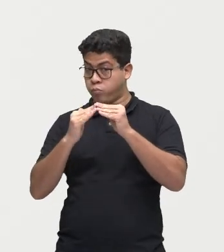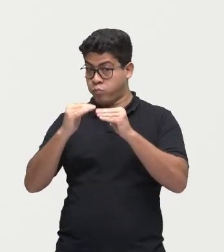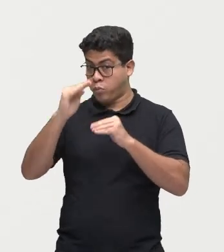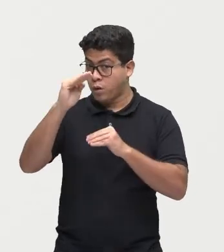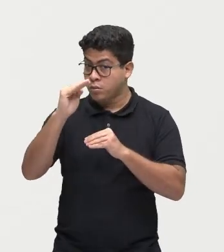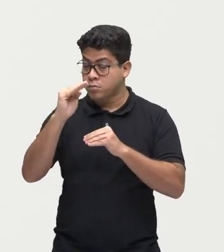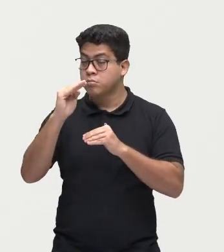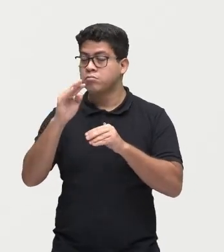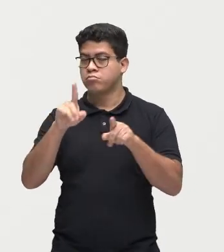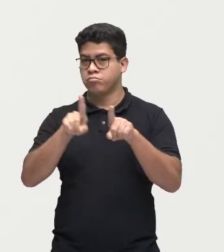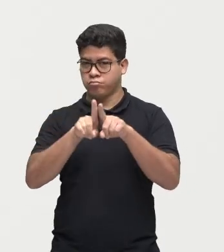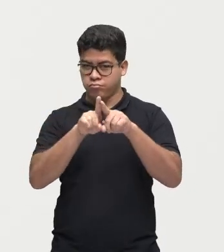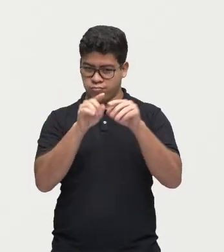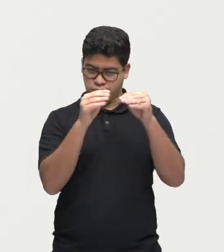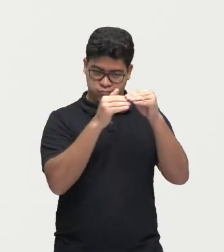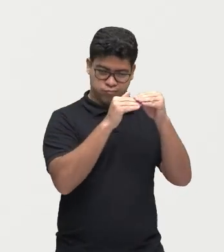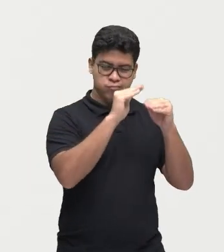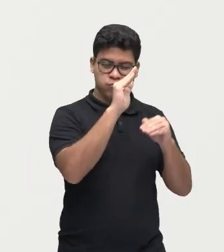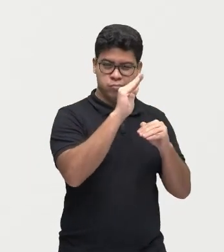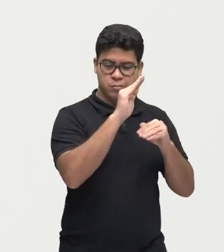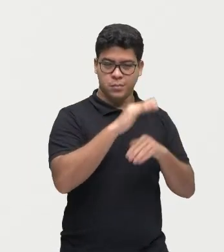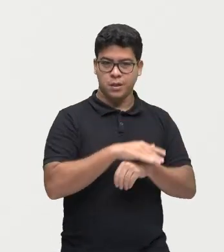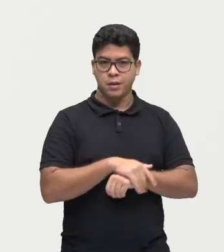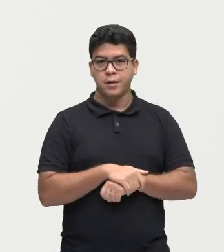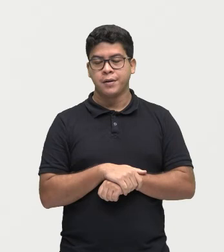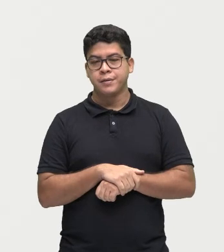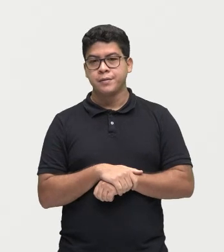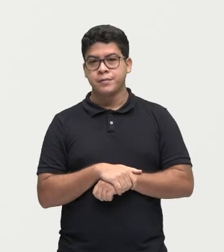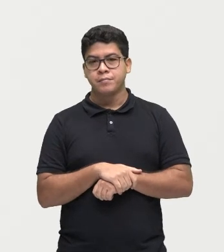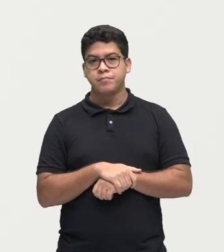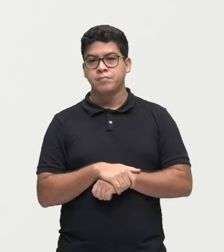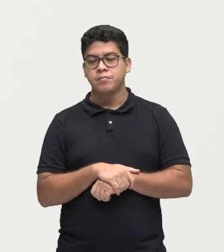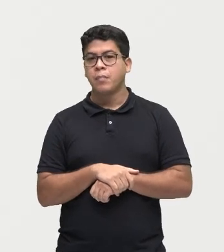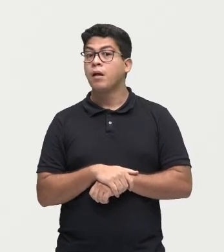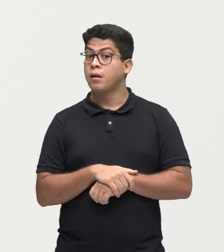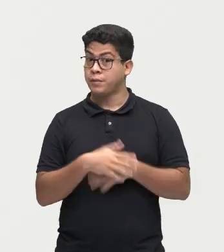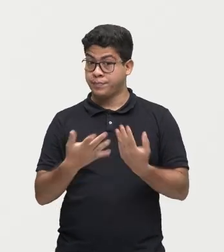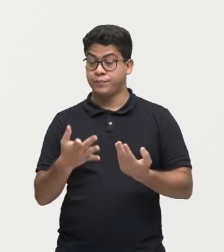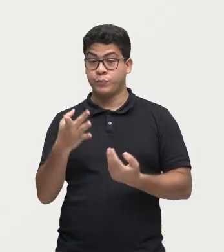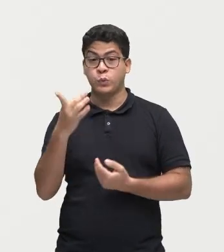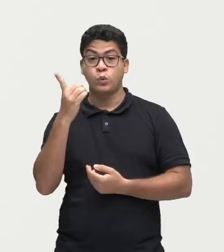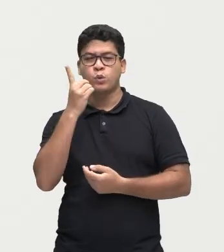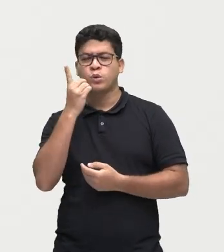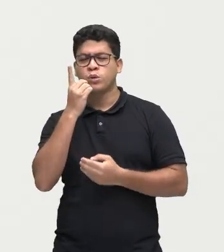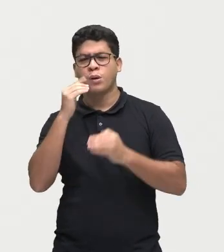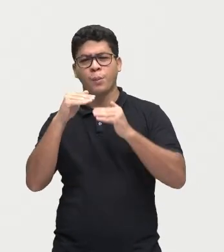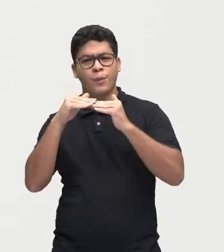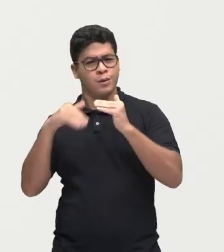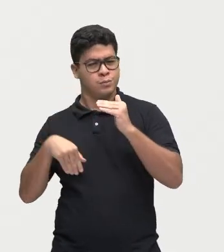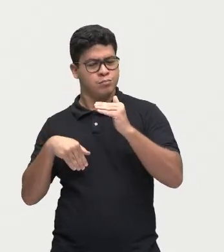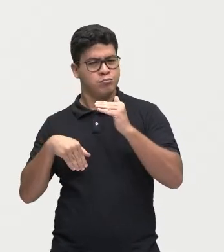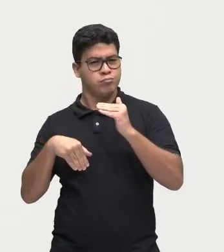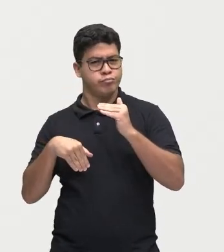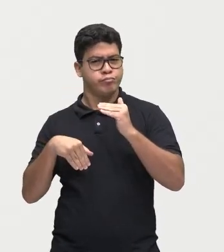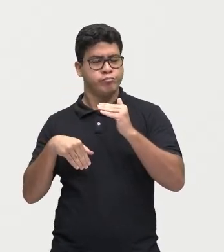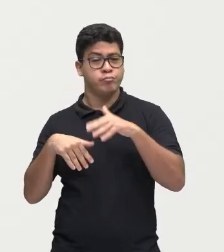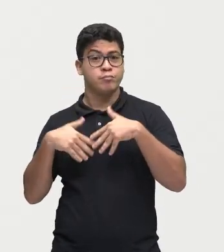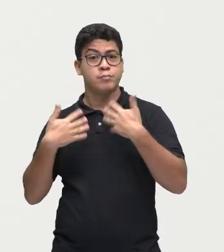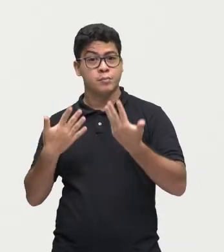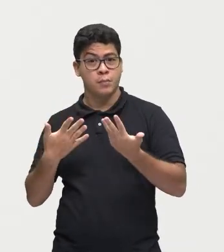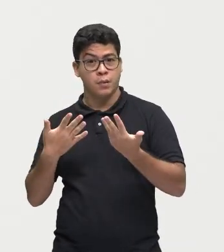a quantidade de máquinas. E a quantidade de dias diminuiu. Só que quando a quantidade de